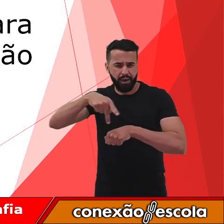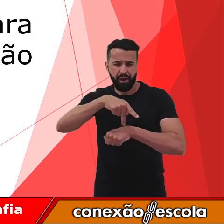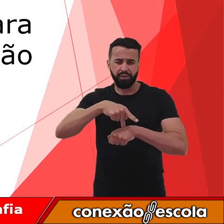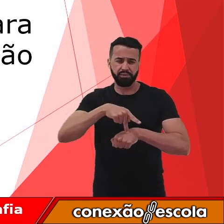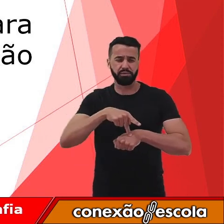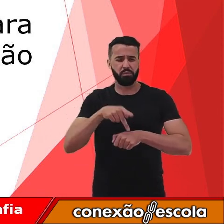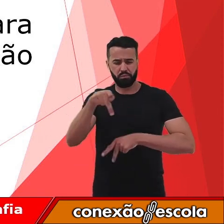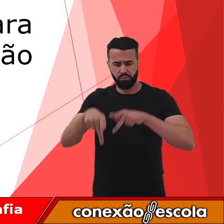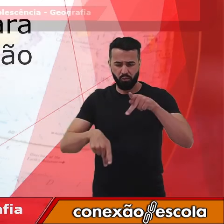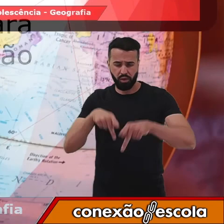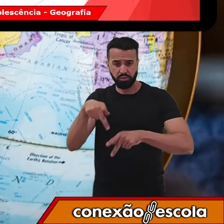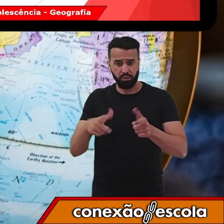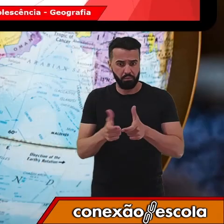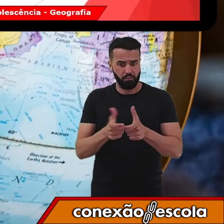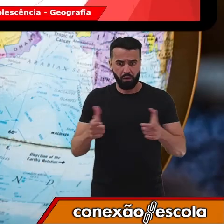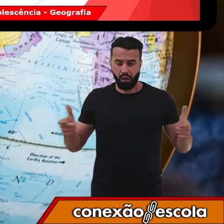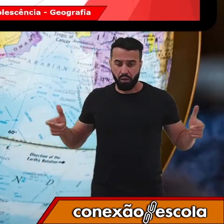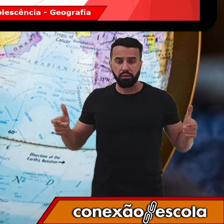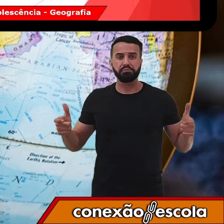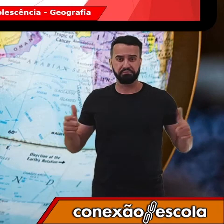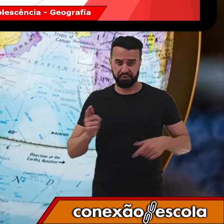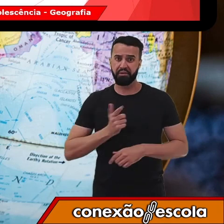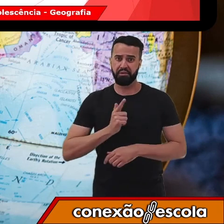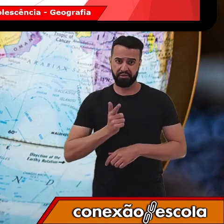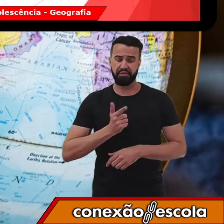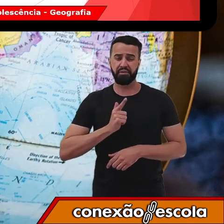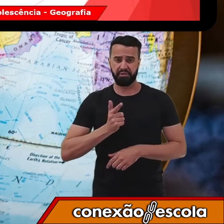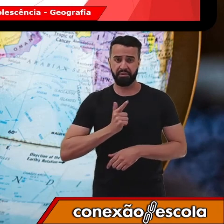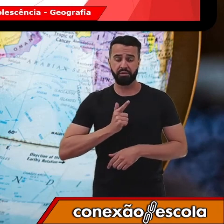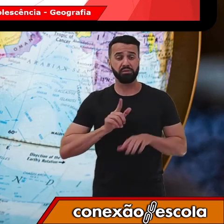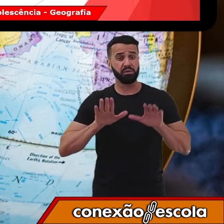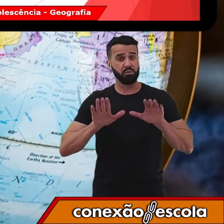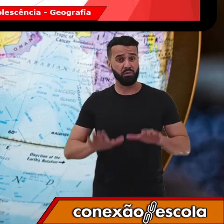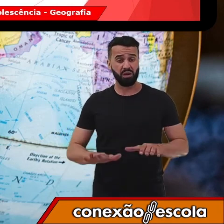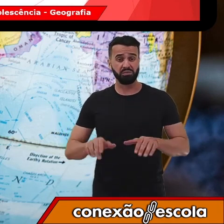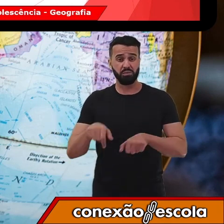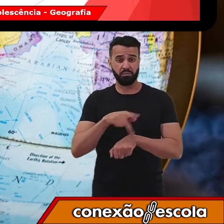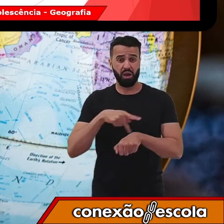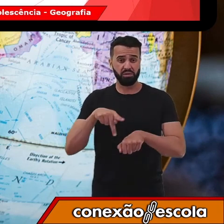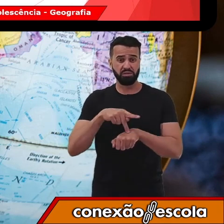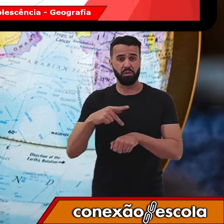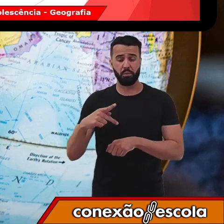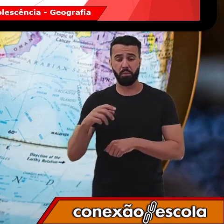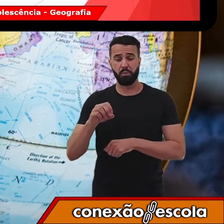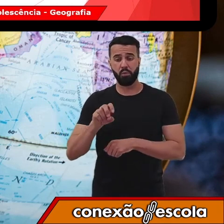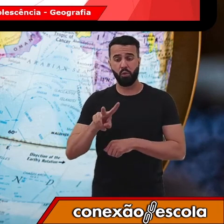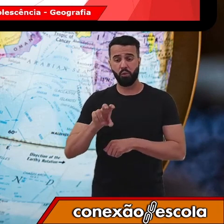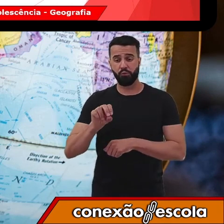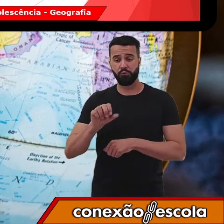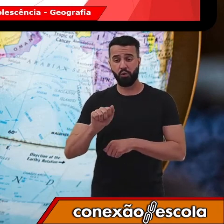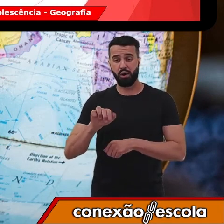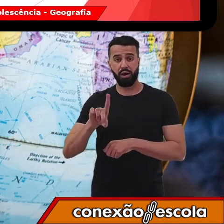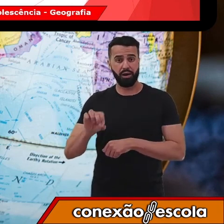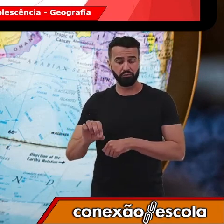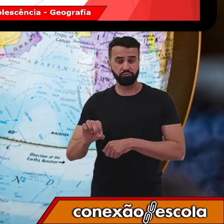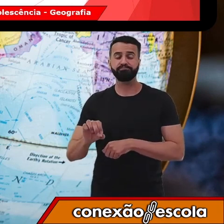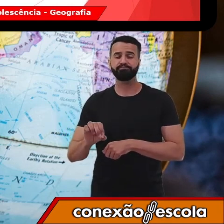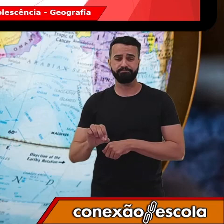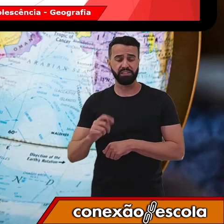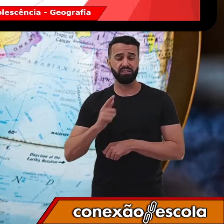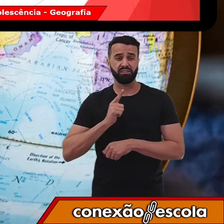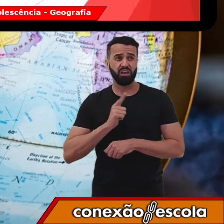população total é elevada. No entanto, não é um país bem povoado. Como nós podemos ver no mapa, existem regiões